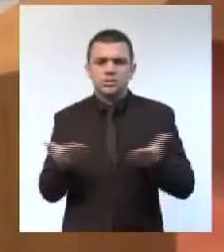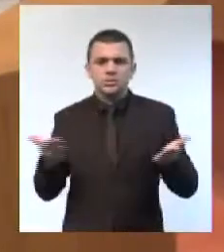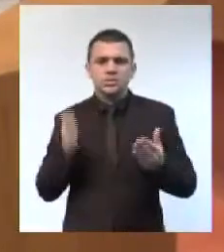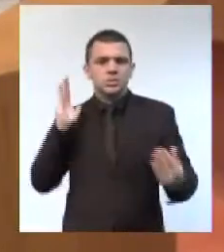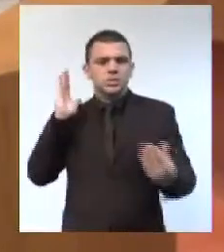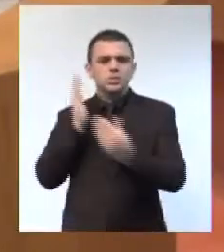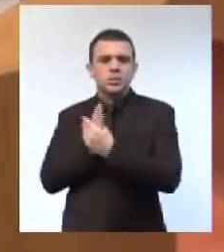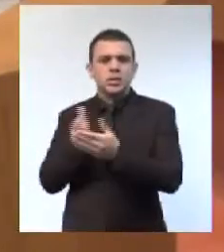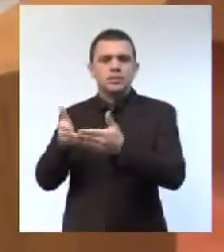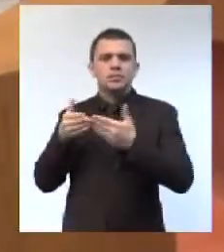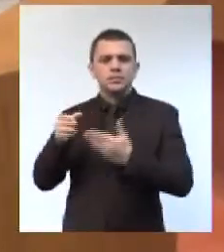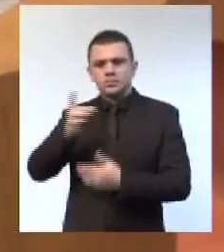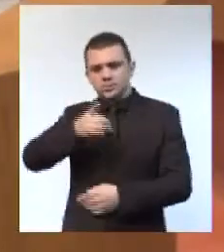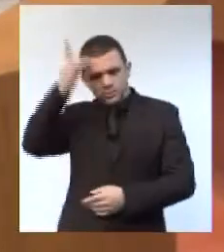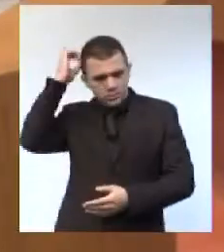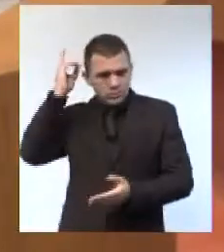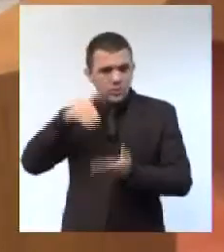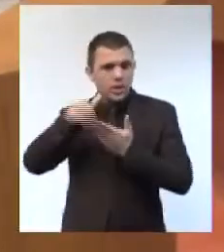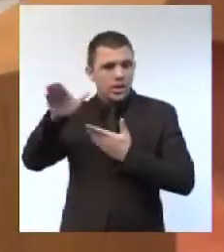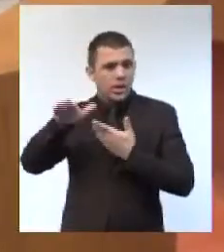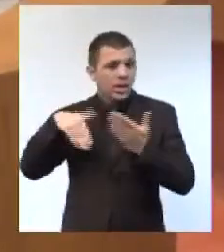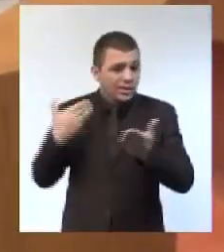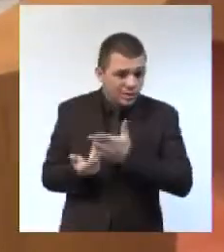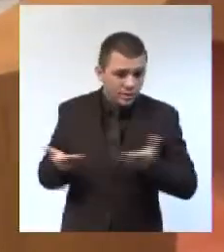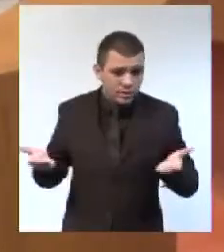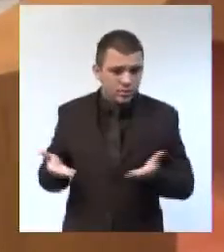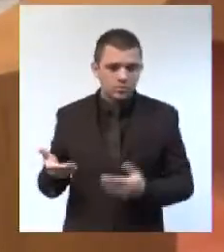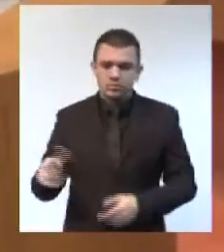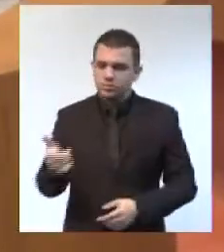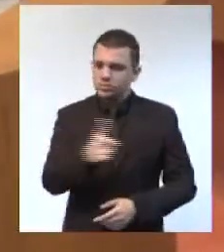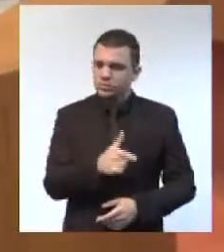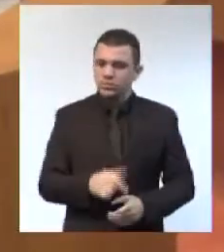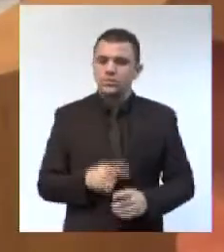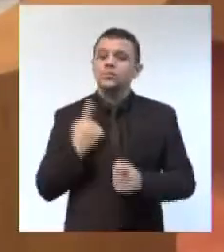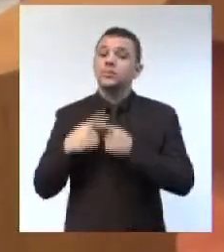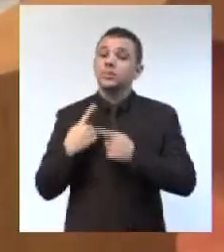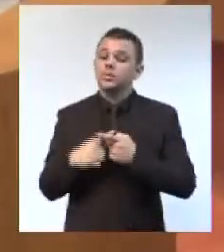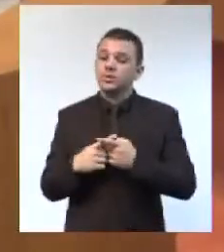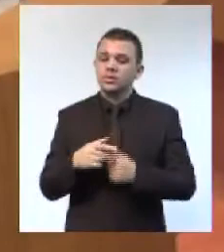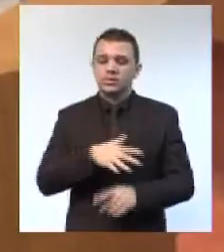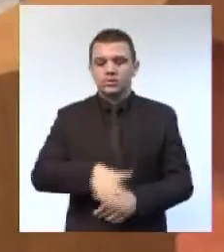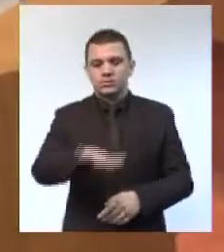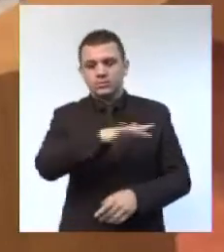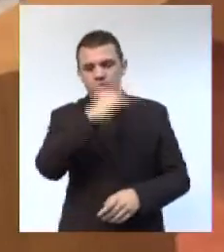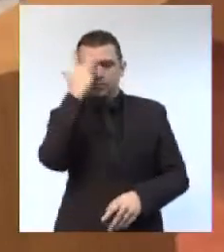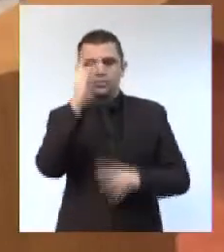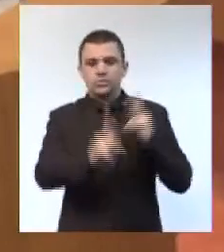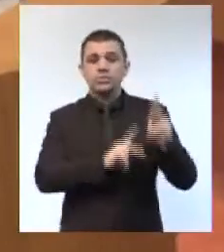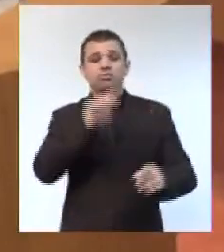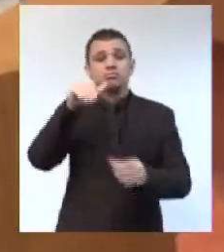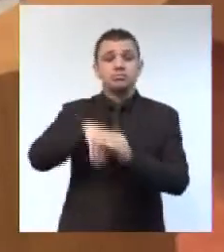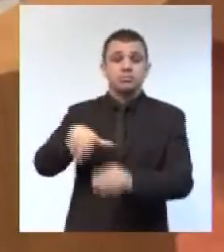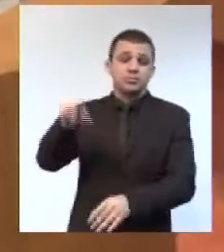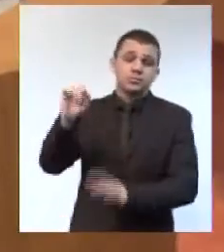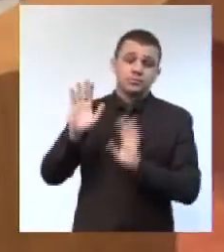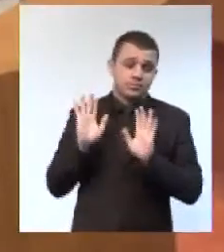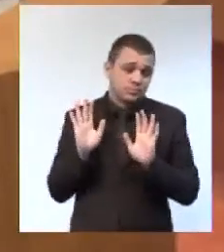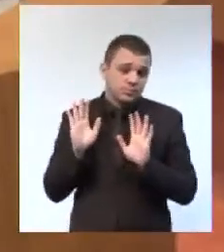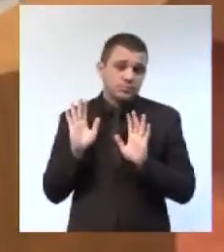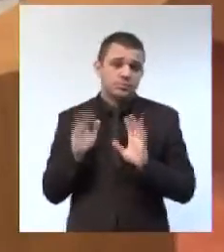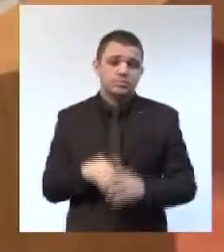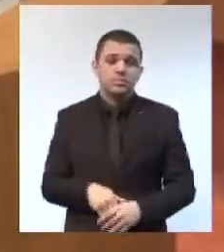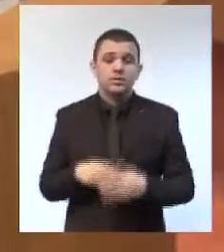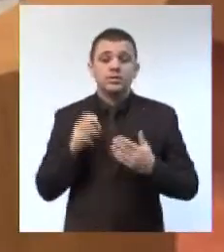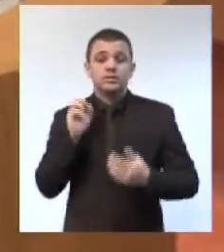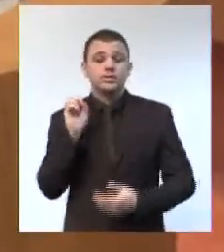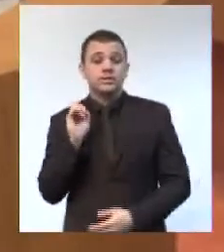presidente Dilma, porque tem que ser respeitado a legitimidade do povo que a elegeu. Se aí sim ficasse configurado um